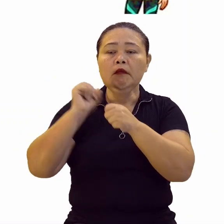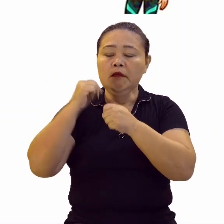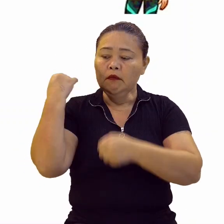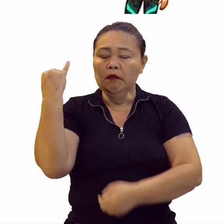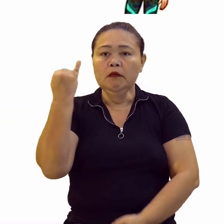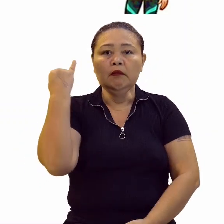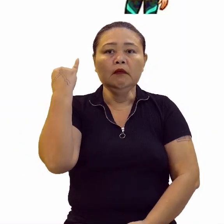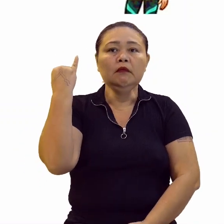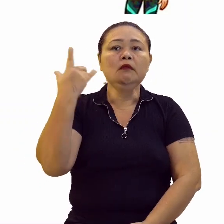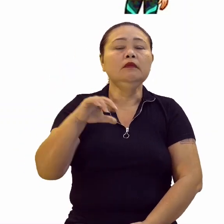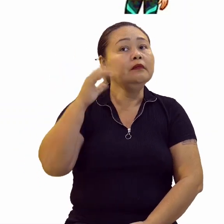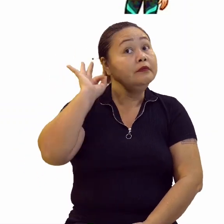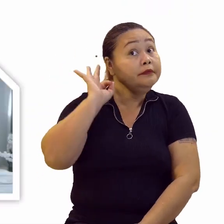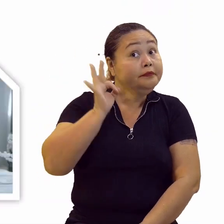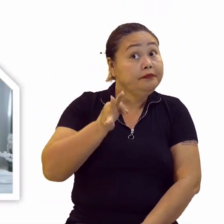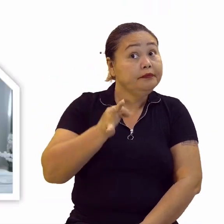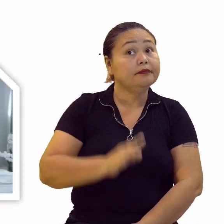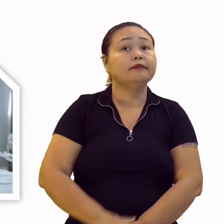importantíssimas, certo?